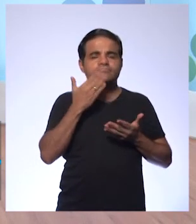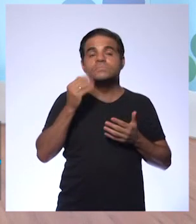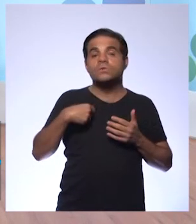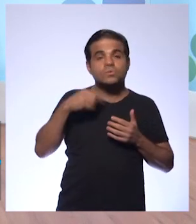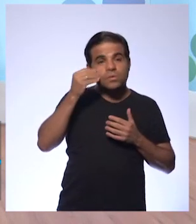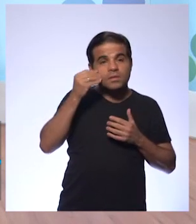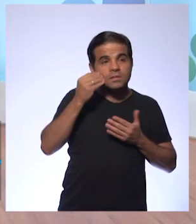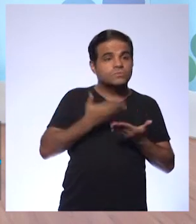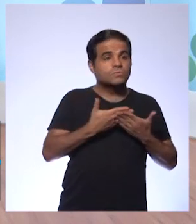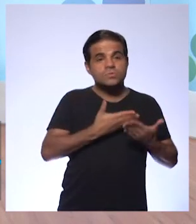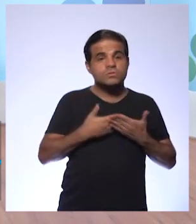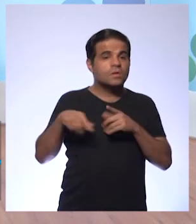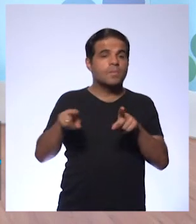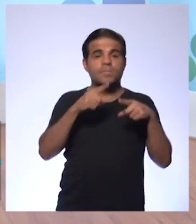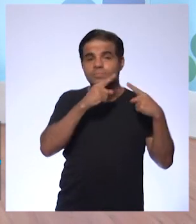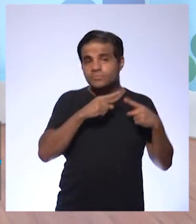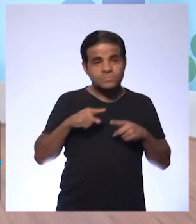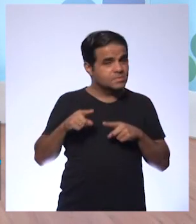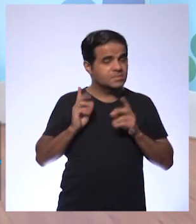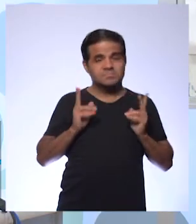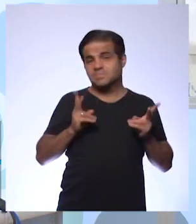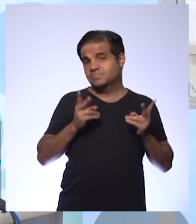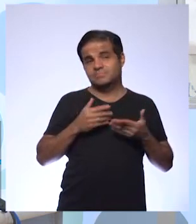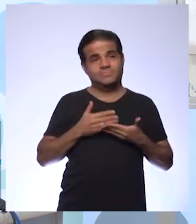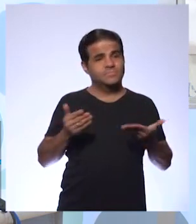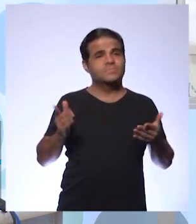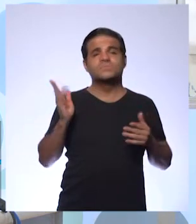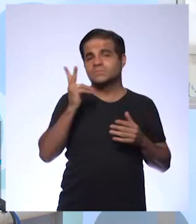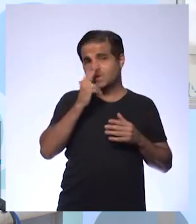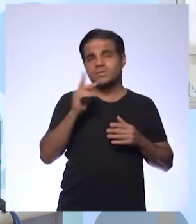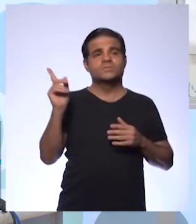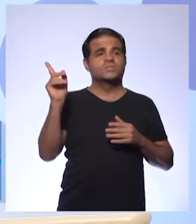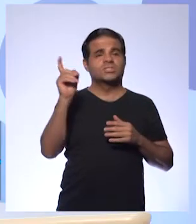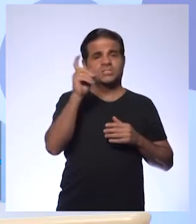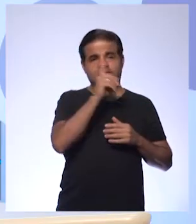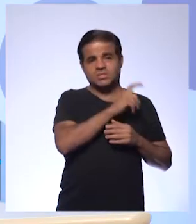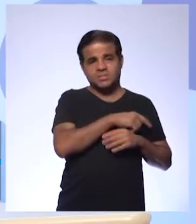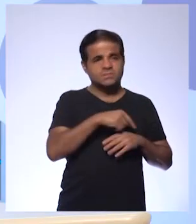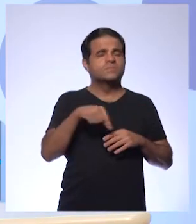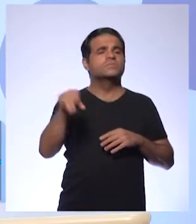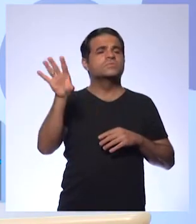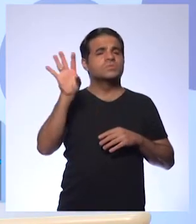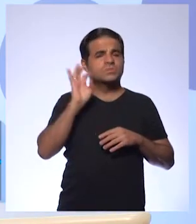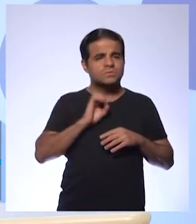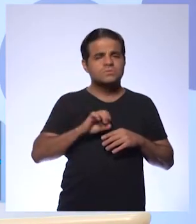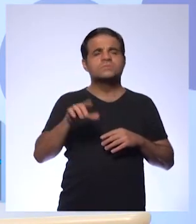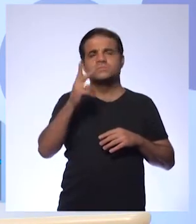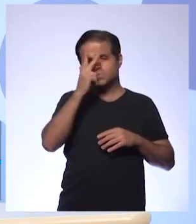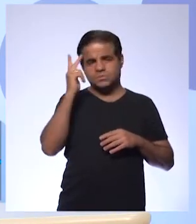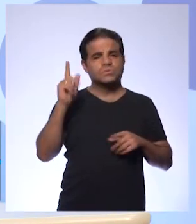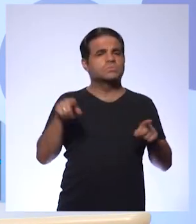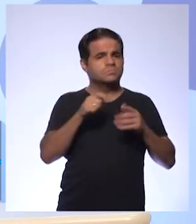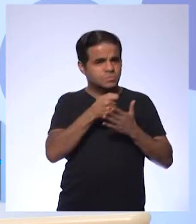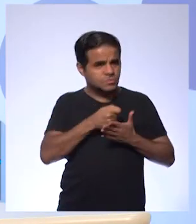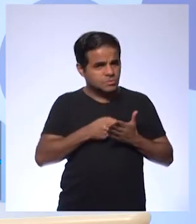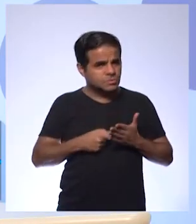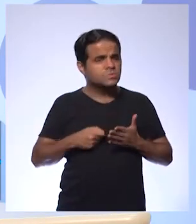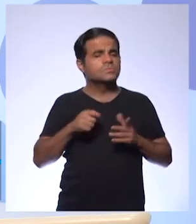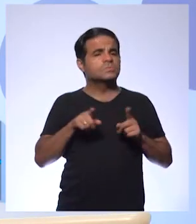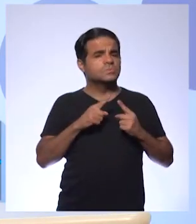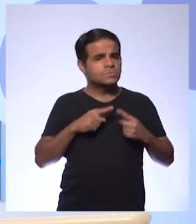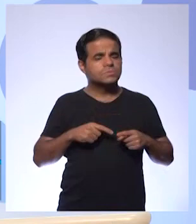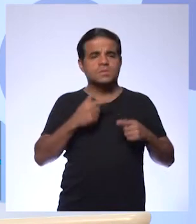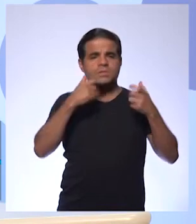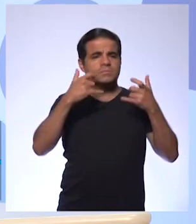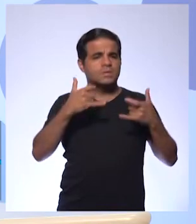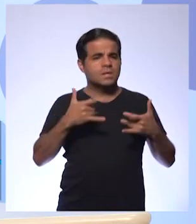também estudar Uhum. música, Andréia, e mesmo assim eu acho Não, difícil. mas a gente já ouvi assim, compositores dizerem dessa questão Ah, é?